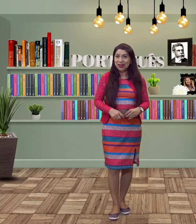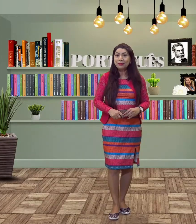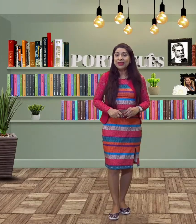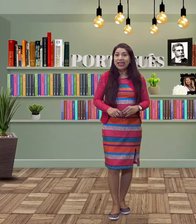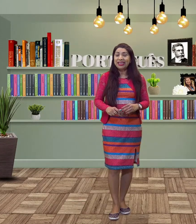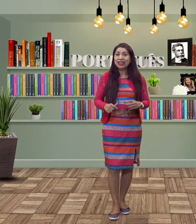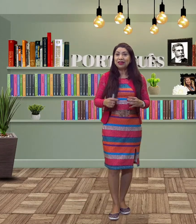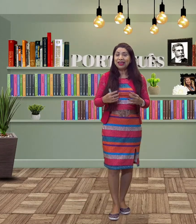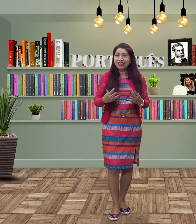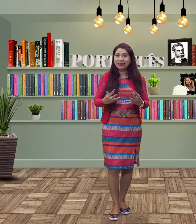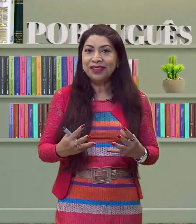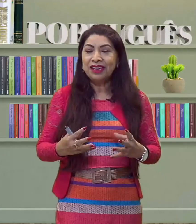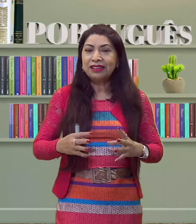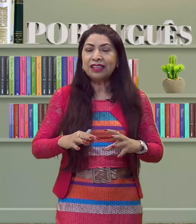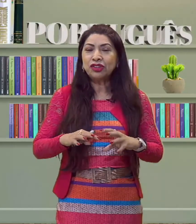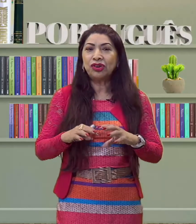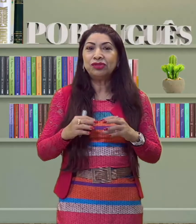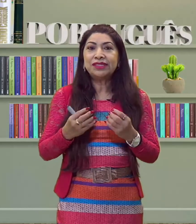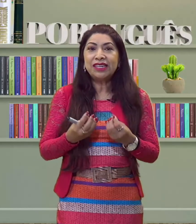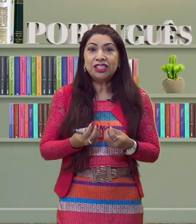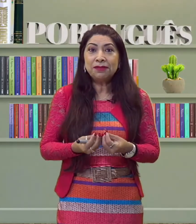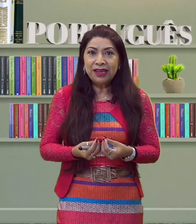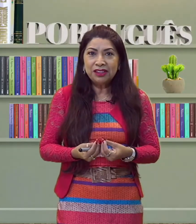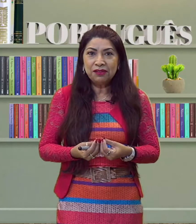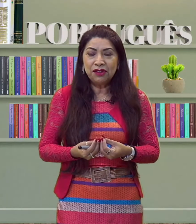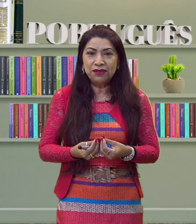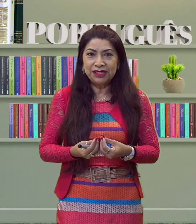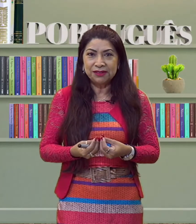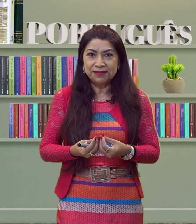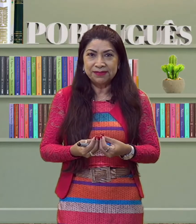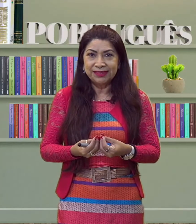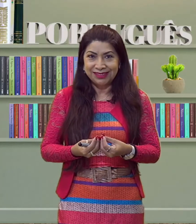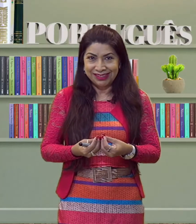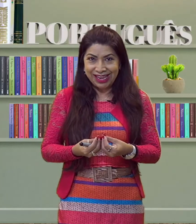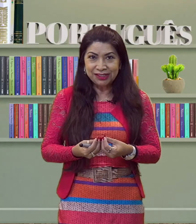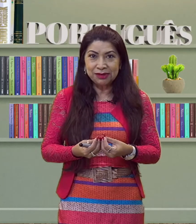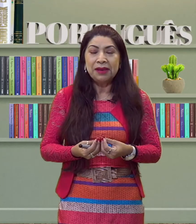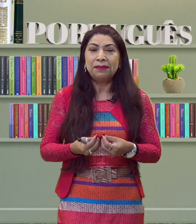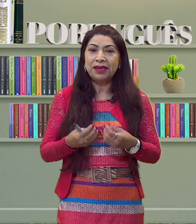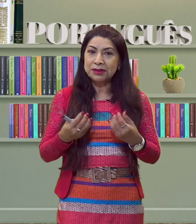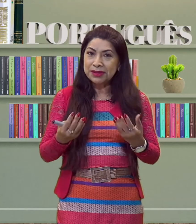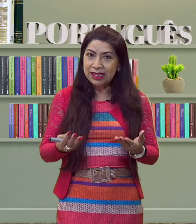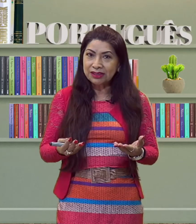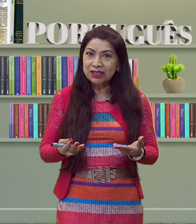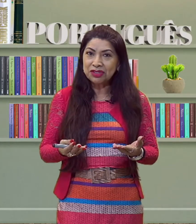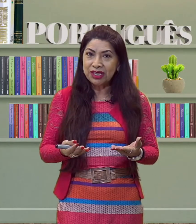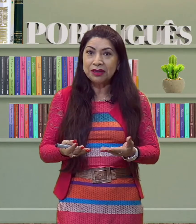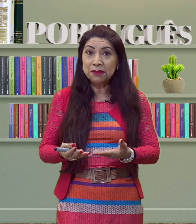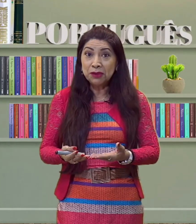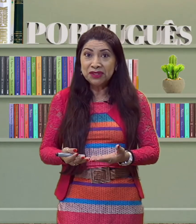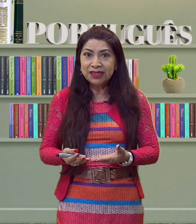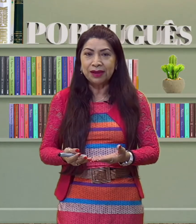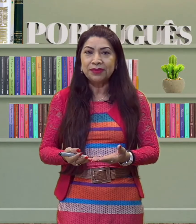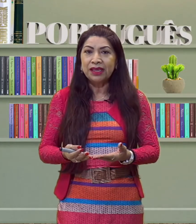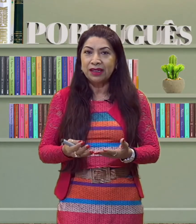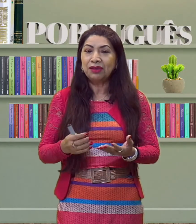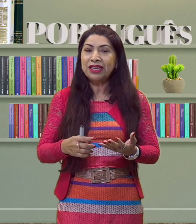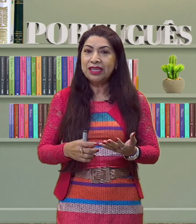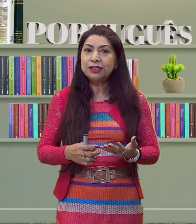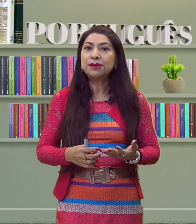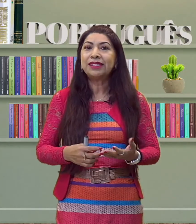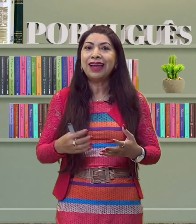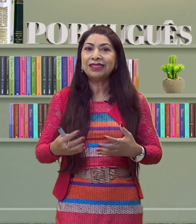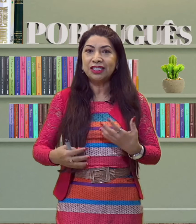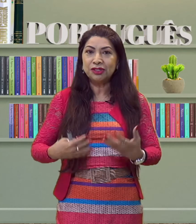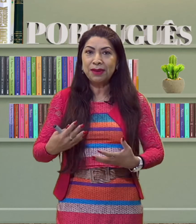Legal, viu só? Então ali tá todo um sentimento envolvido, certo? Mesmo sendo aí o gênero música, né?